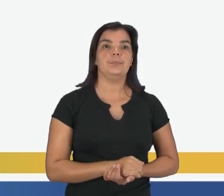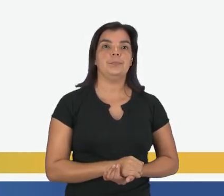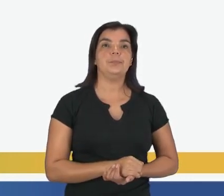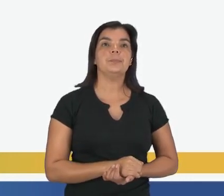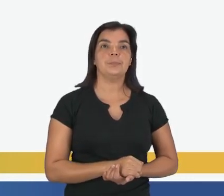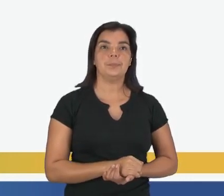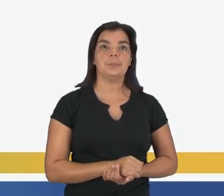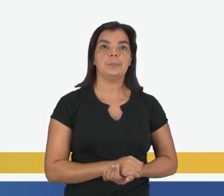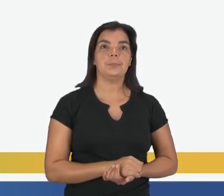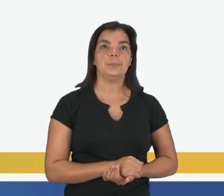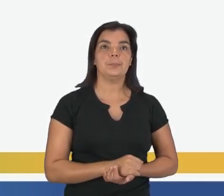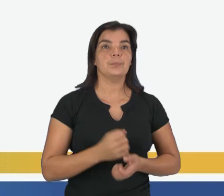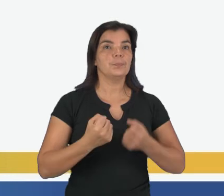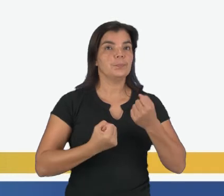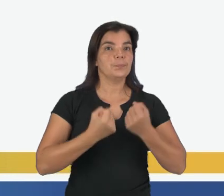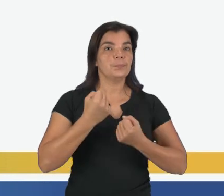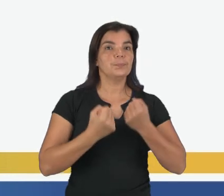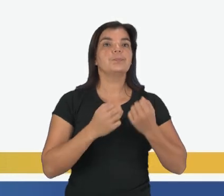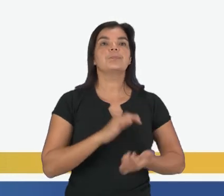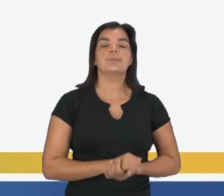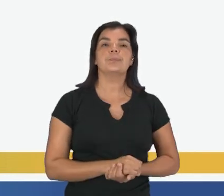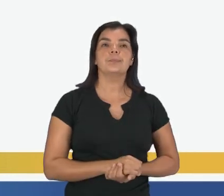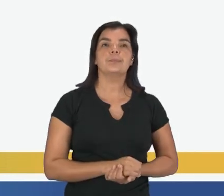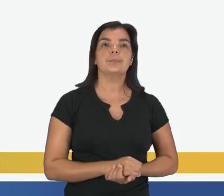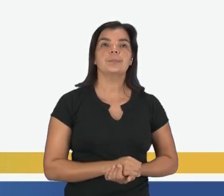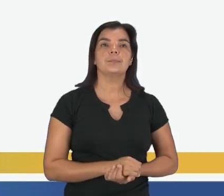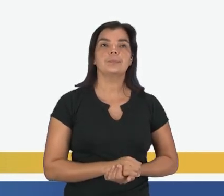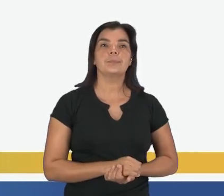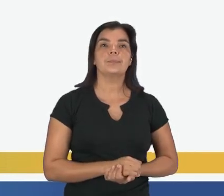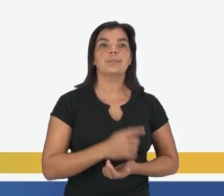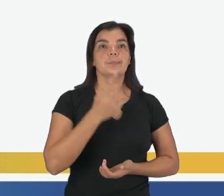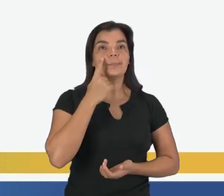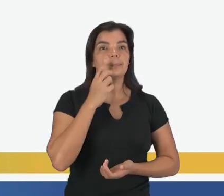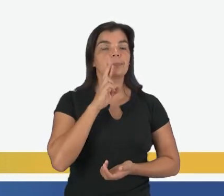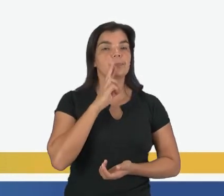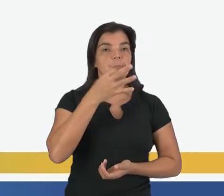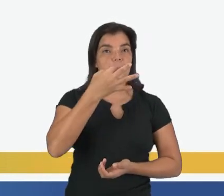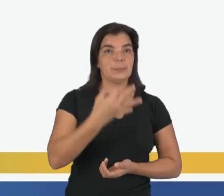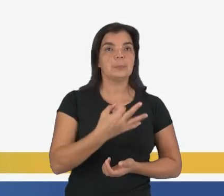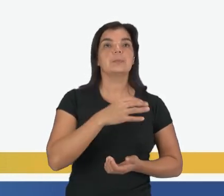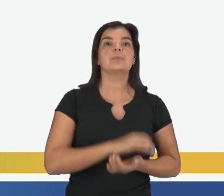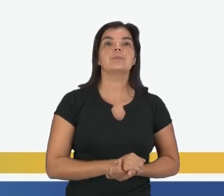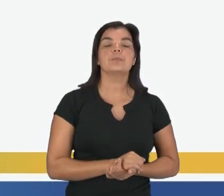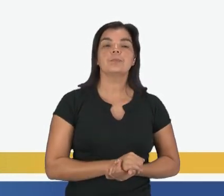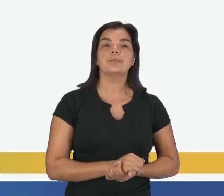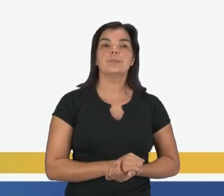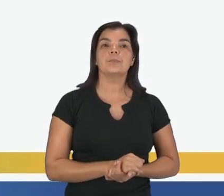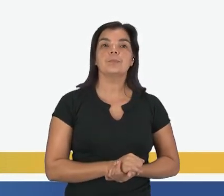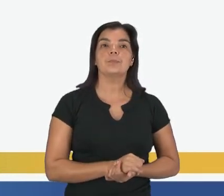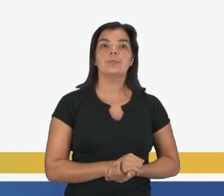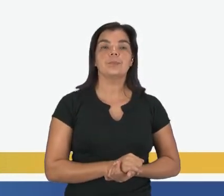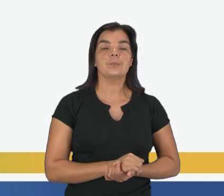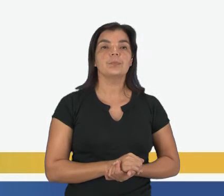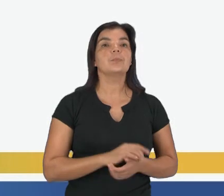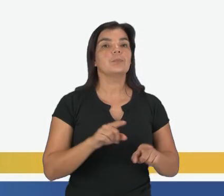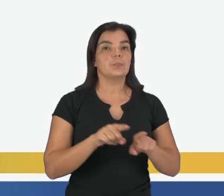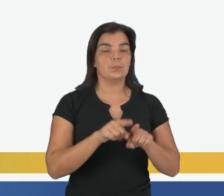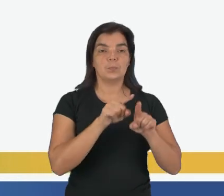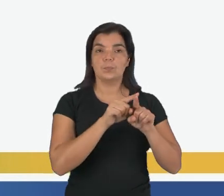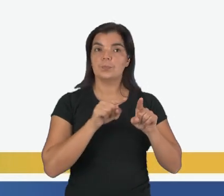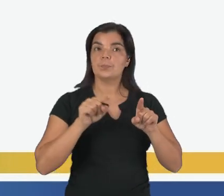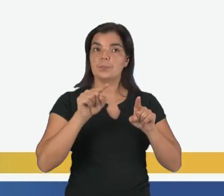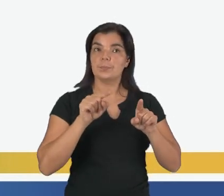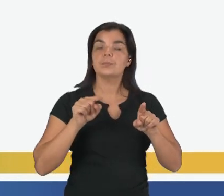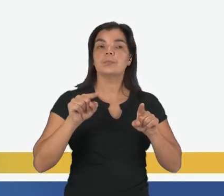onde está o carro. Então, assinalando a alternativa que corresponde ao ponto em que Marcos